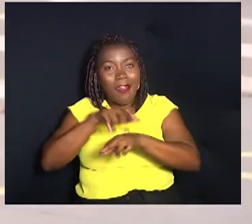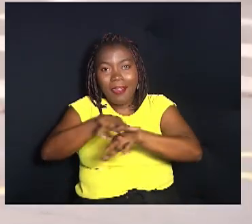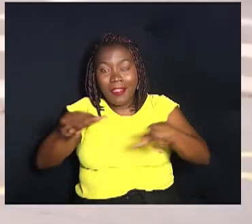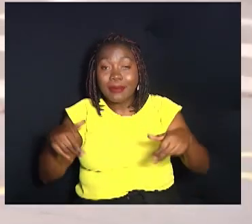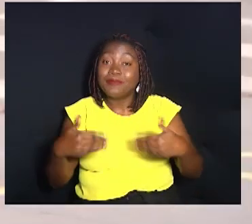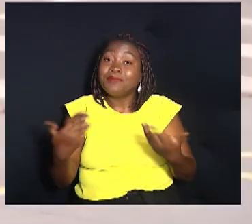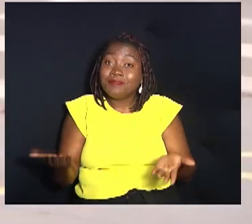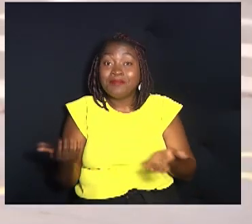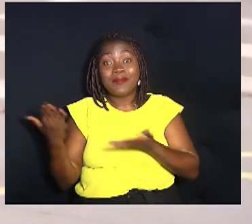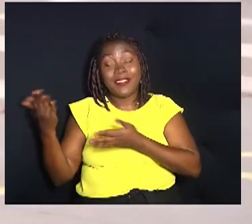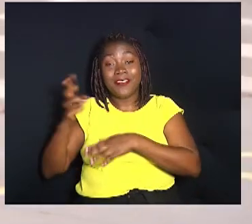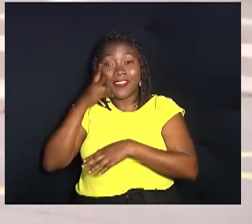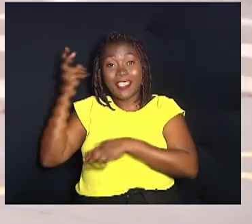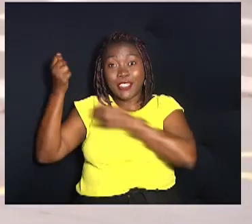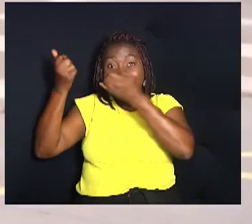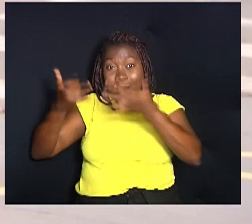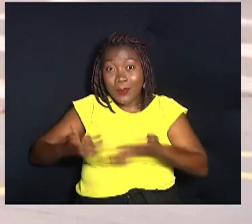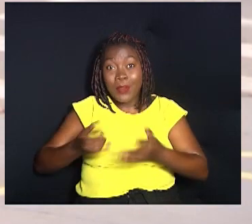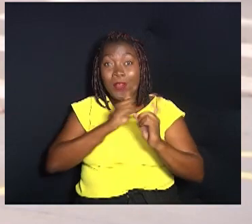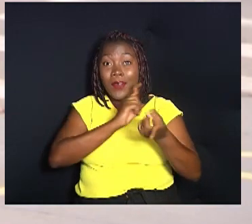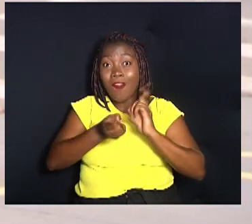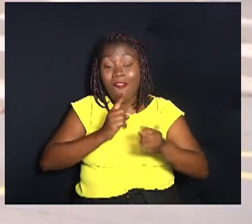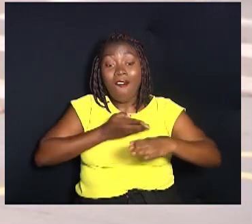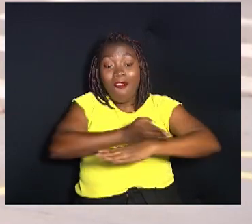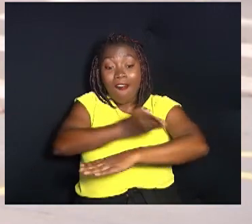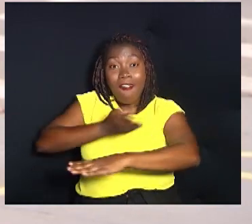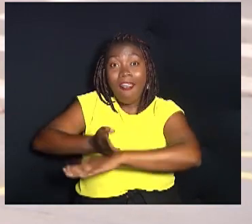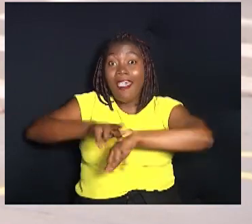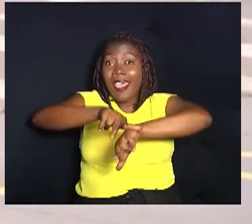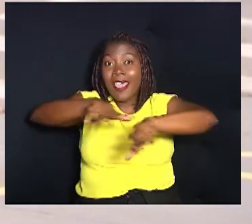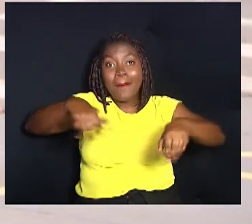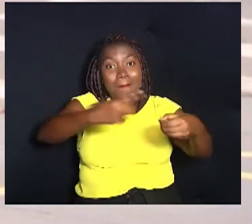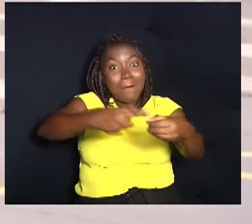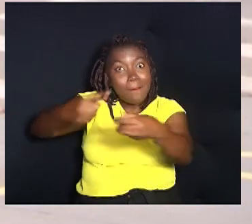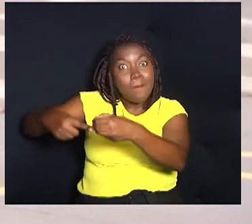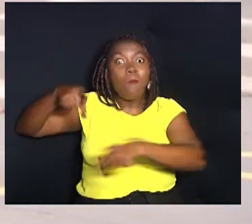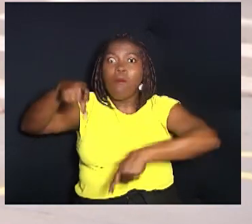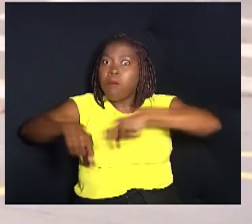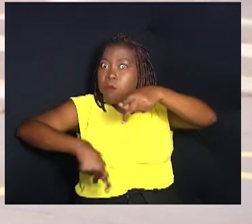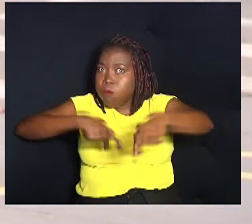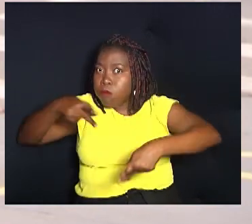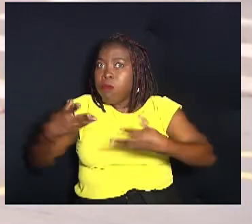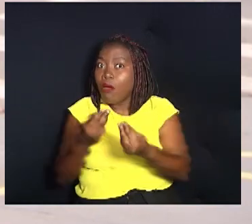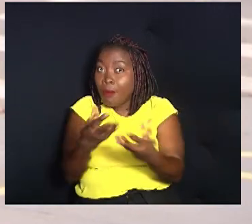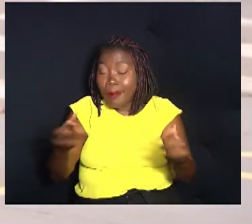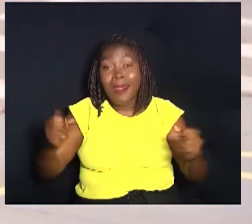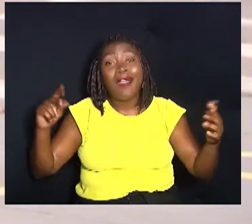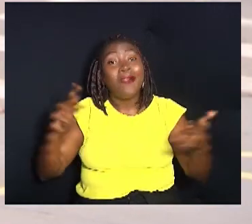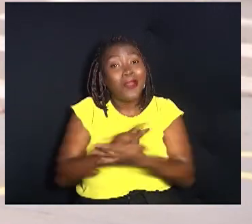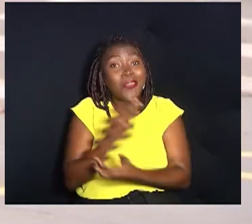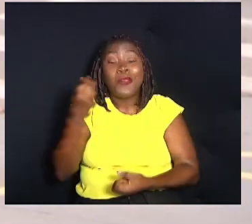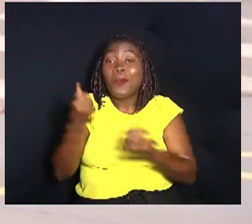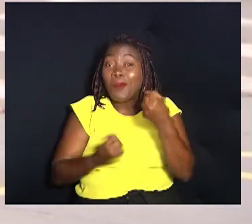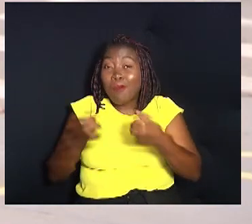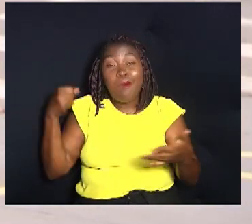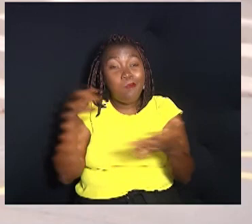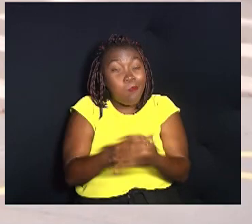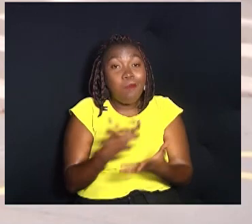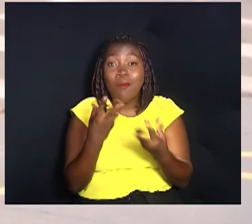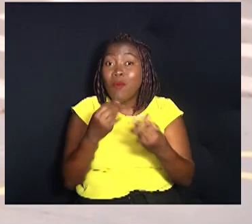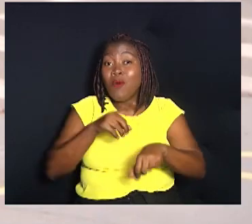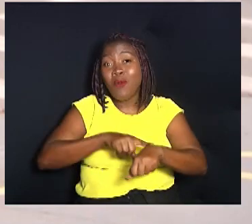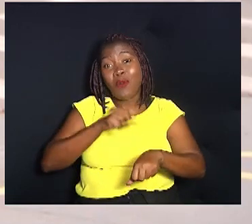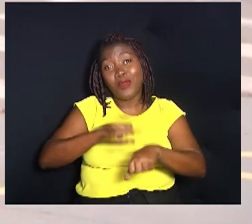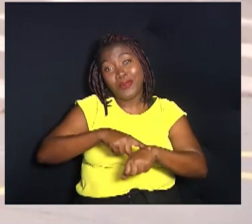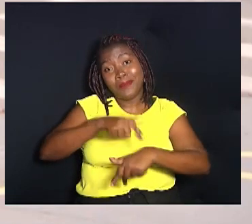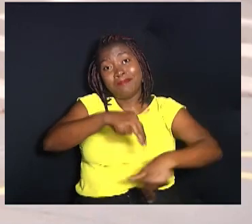a vários bairros aqui da região, que é muito populosa, e tem acontecido vários acidentes em horários de pico. Por isso, ele pede para